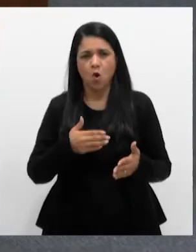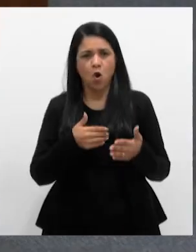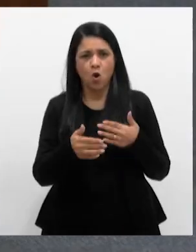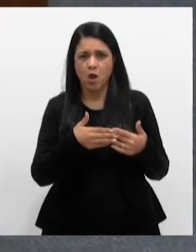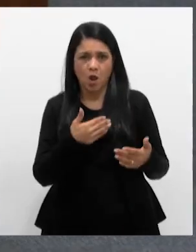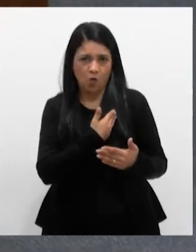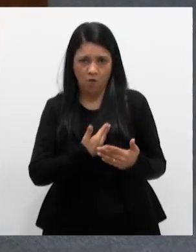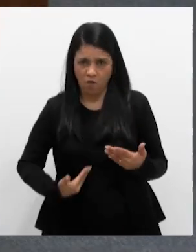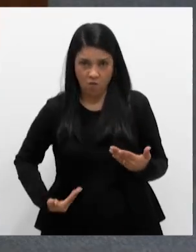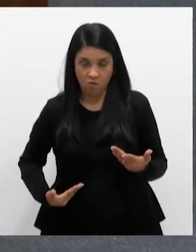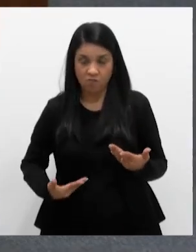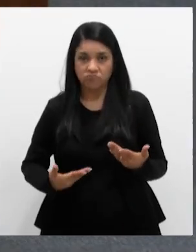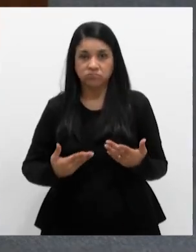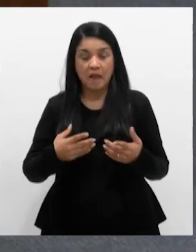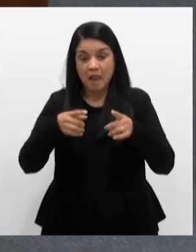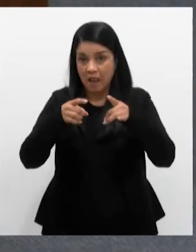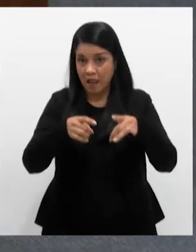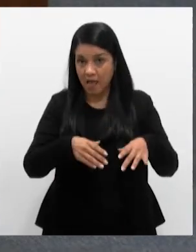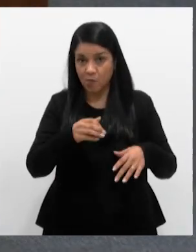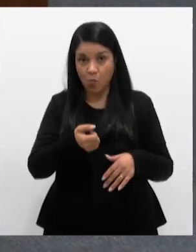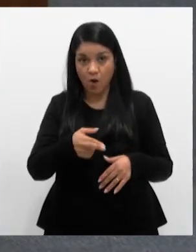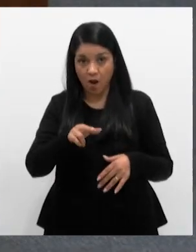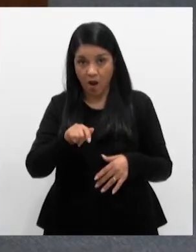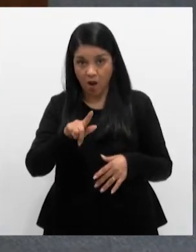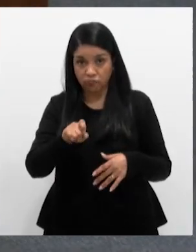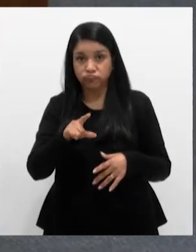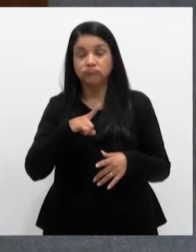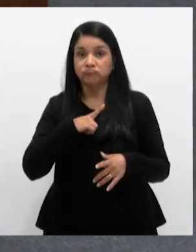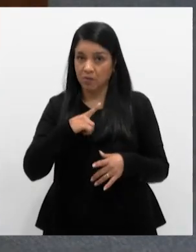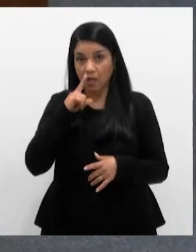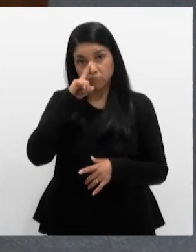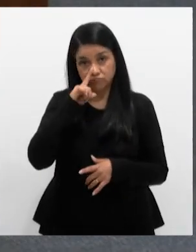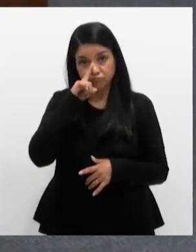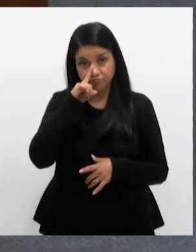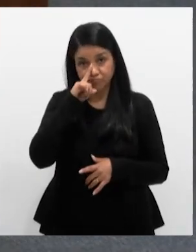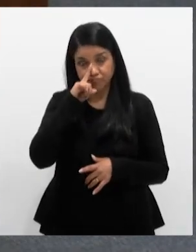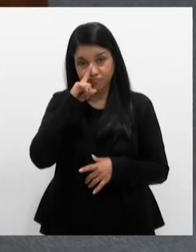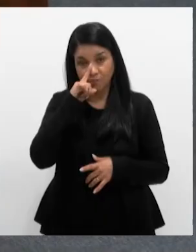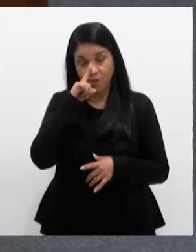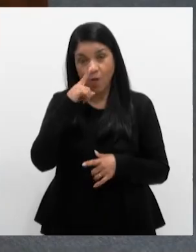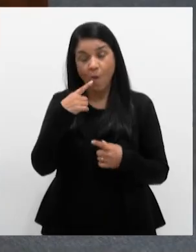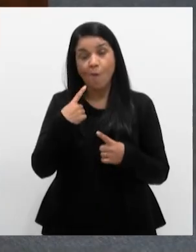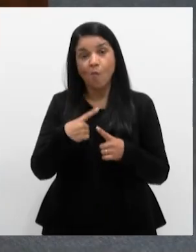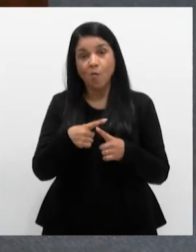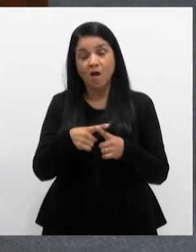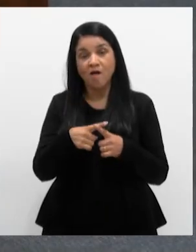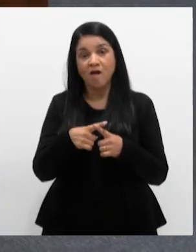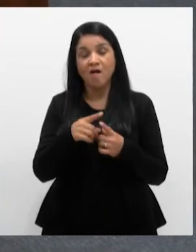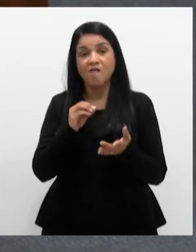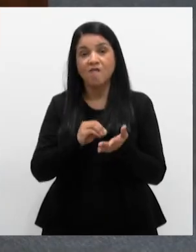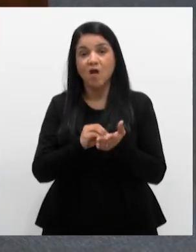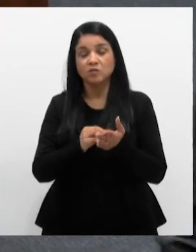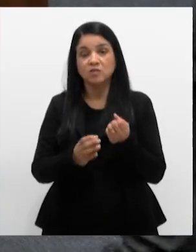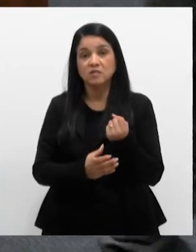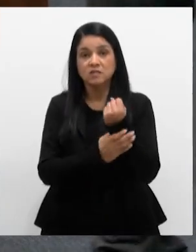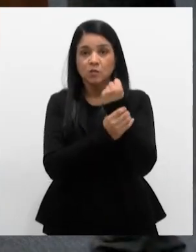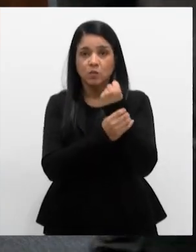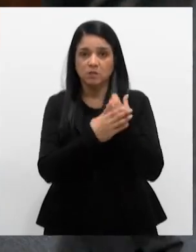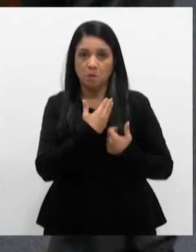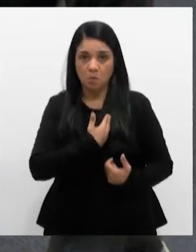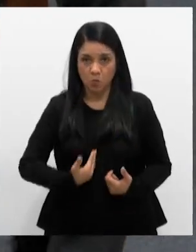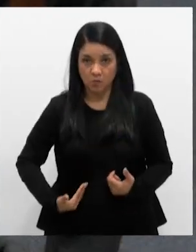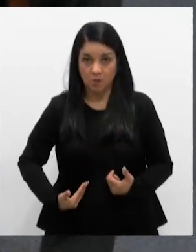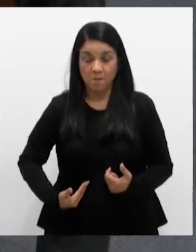deixa o cargo, ele tem risco, principalmente por causa da insegurança pública. Mas aí, no